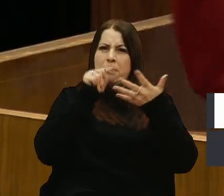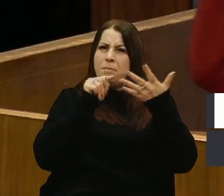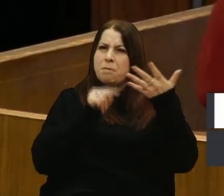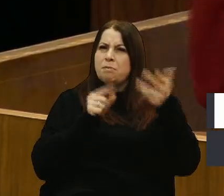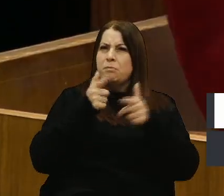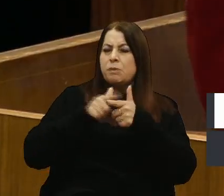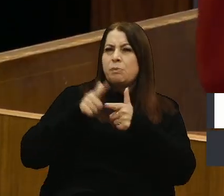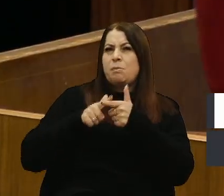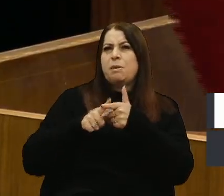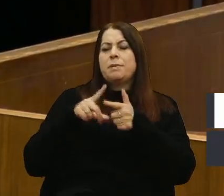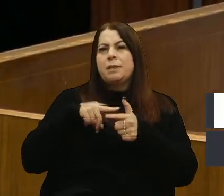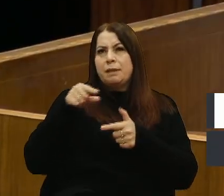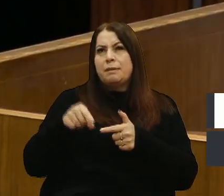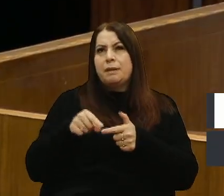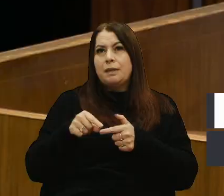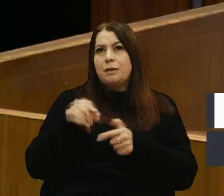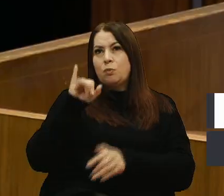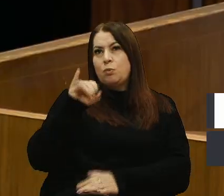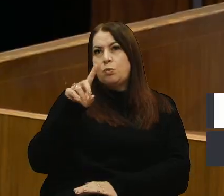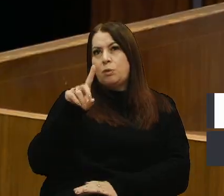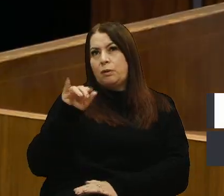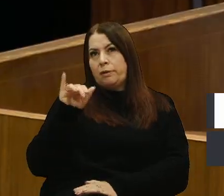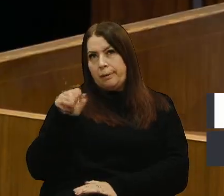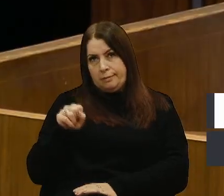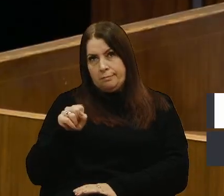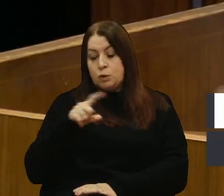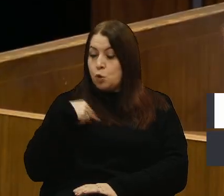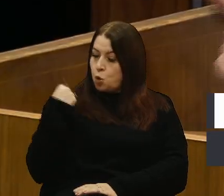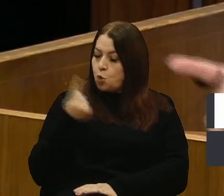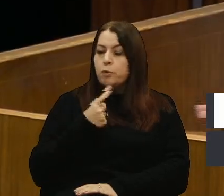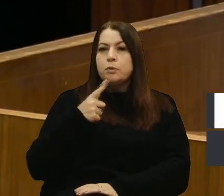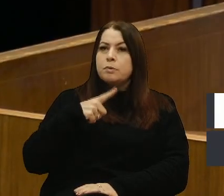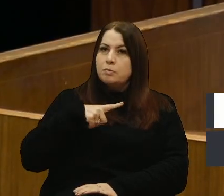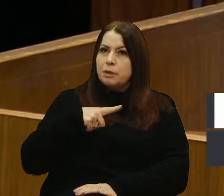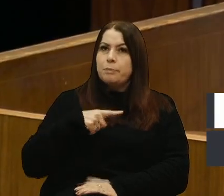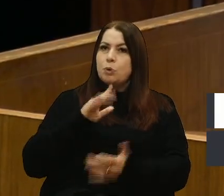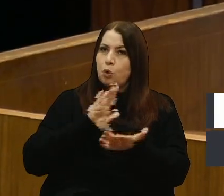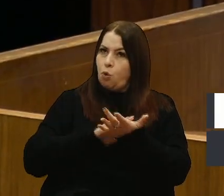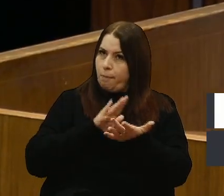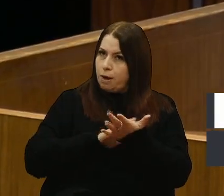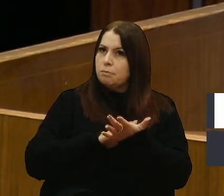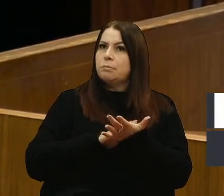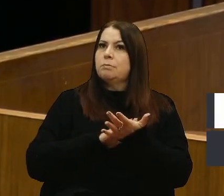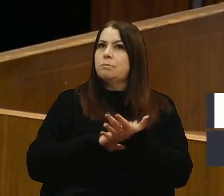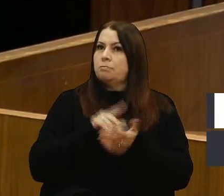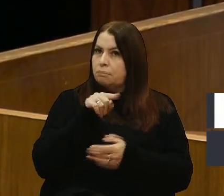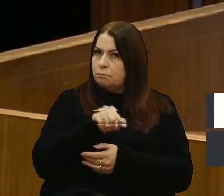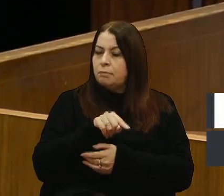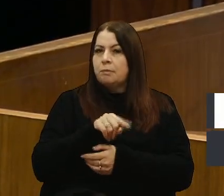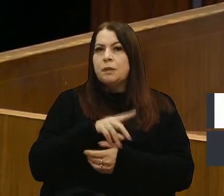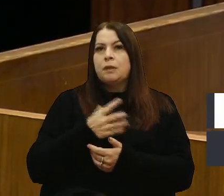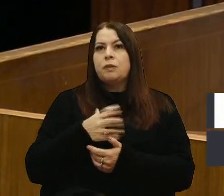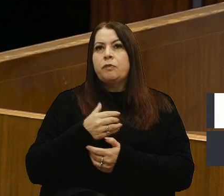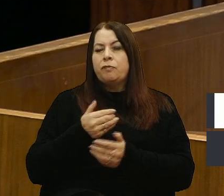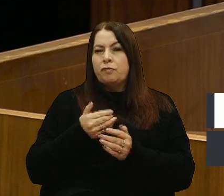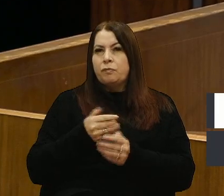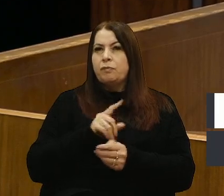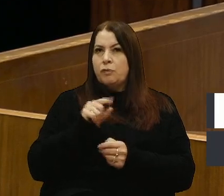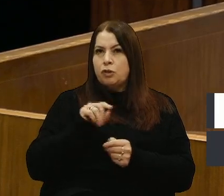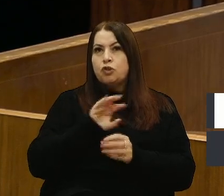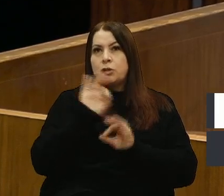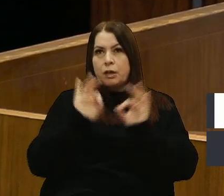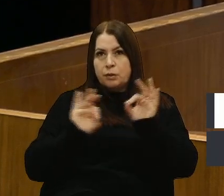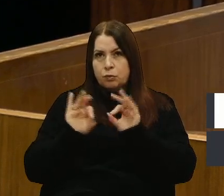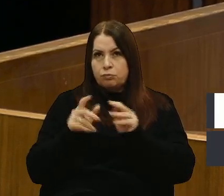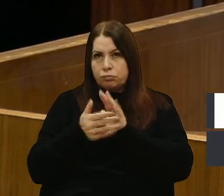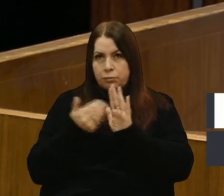problemas que tem com ideias. Então, nós temos que cobrar Isto foi tirado encaminhamento